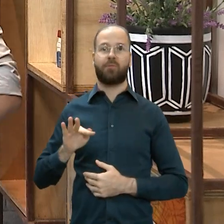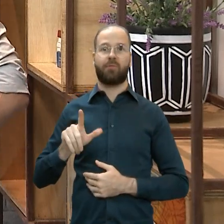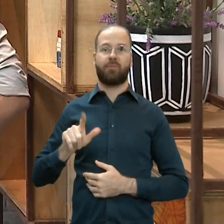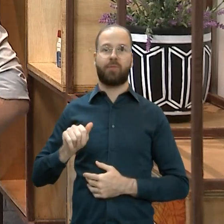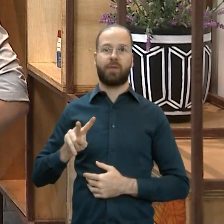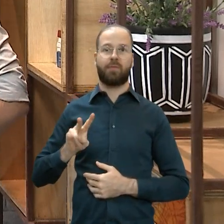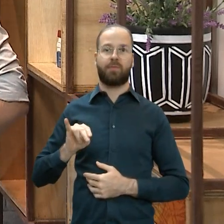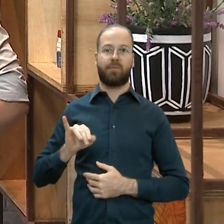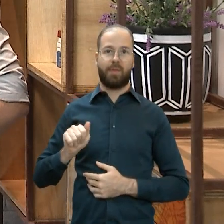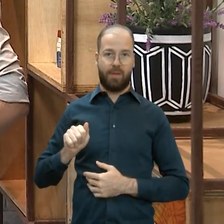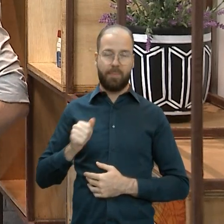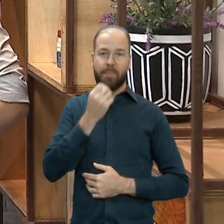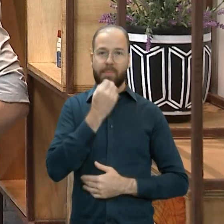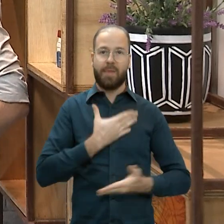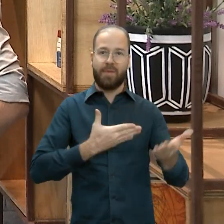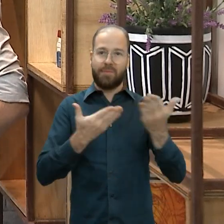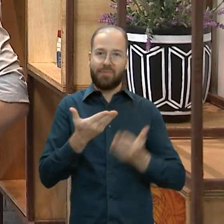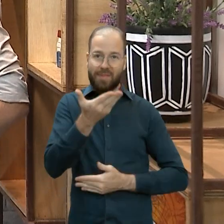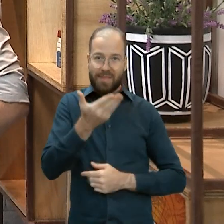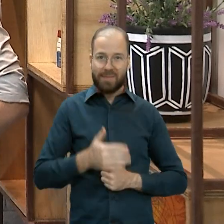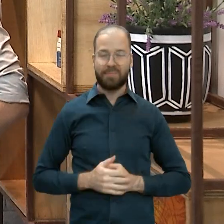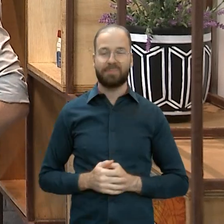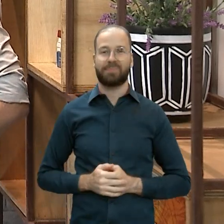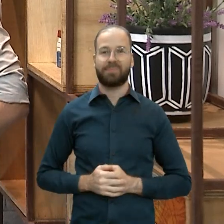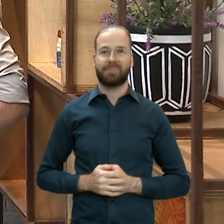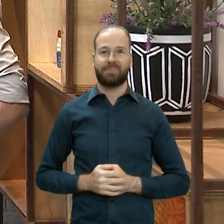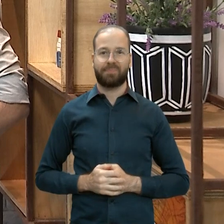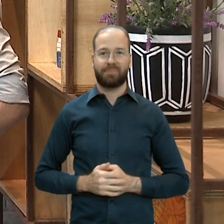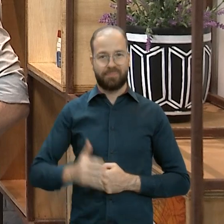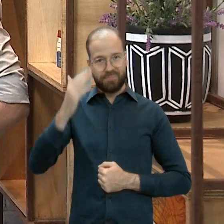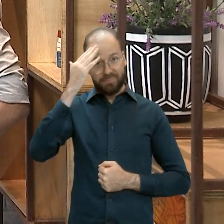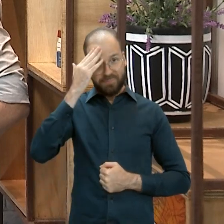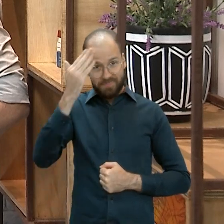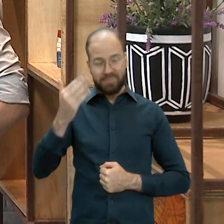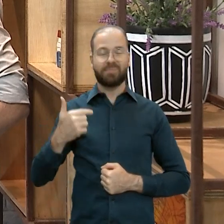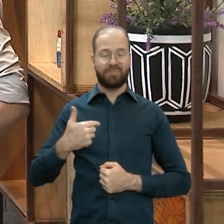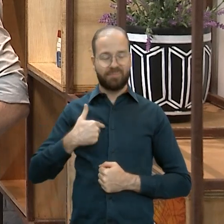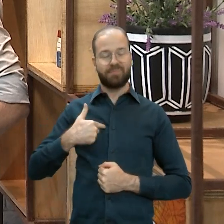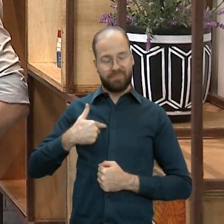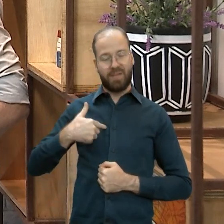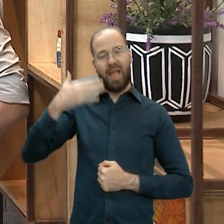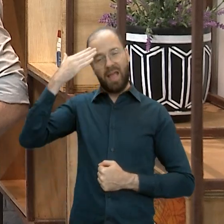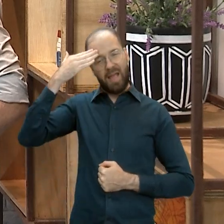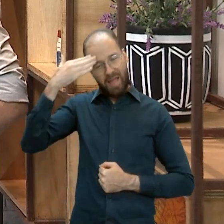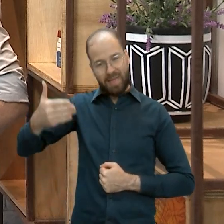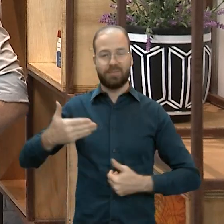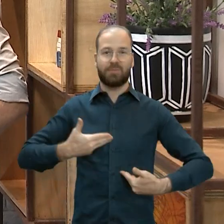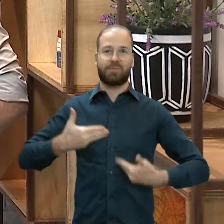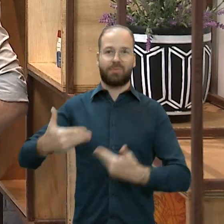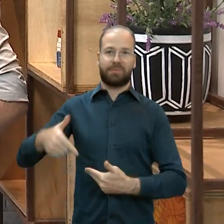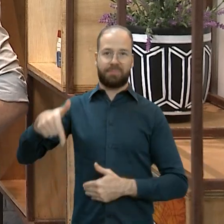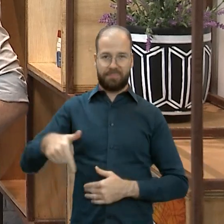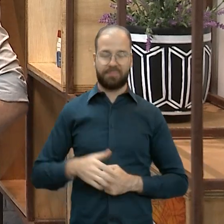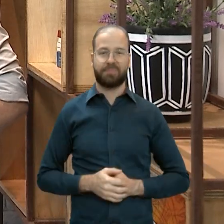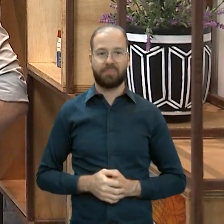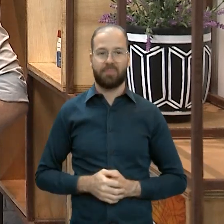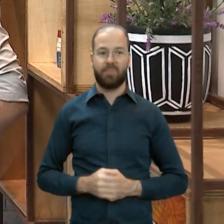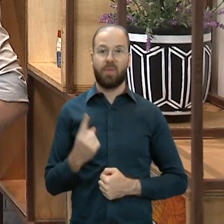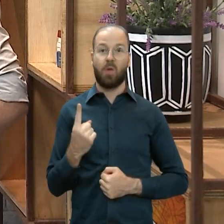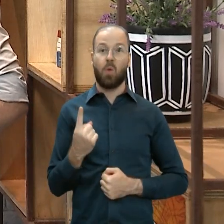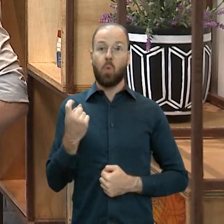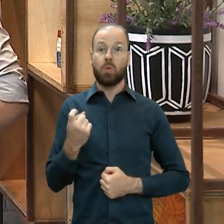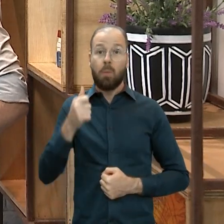muito bem-vinda, Flávia. Muito obrigada. Eu que agradeço o convite, para estar aqui com vocês. A única mulher ou a